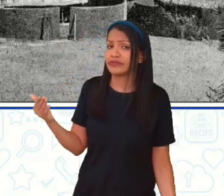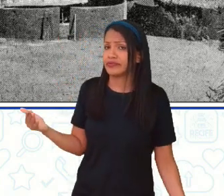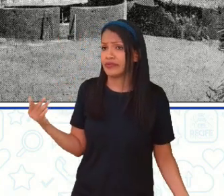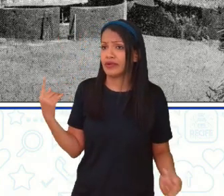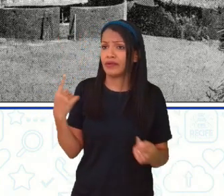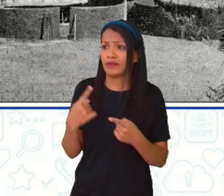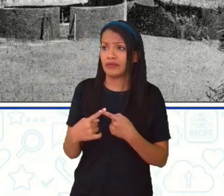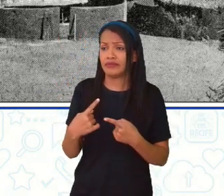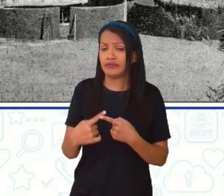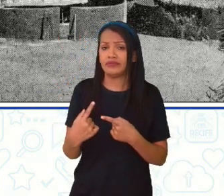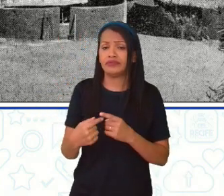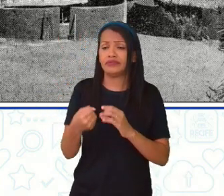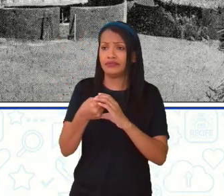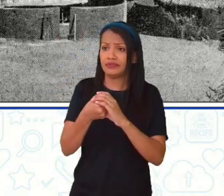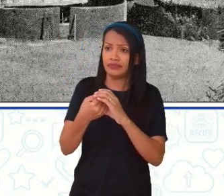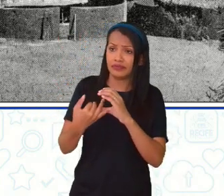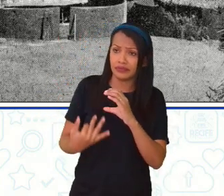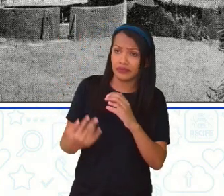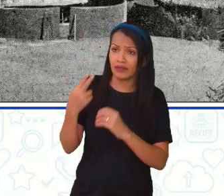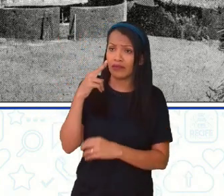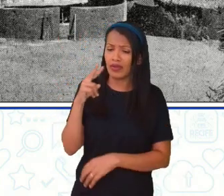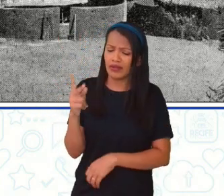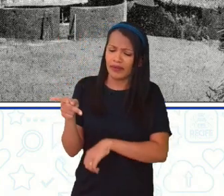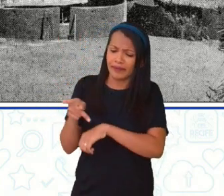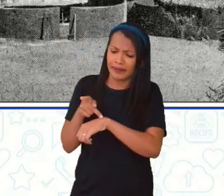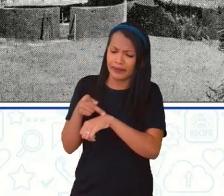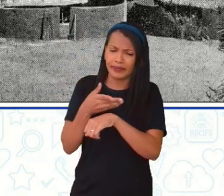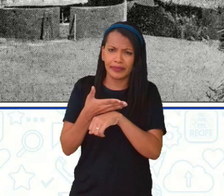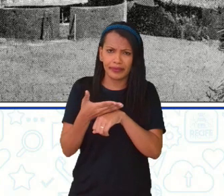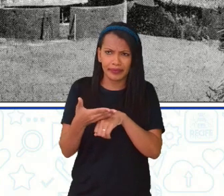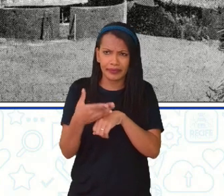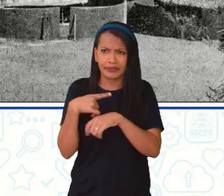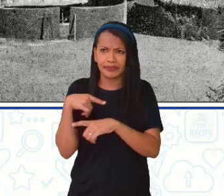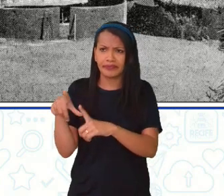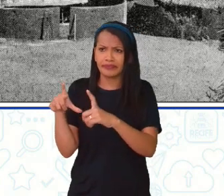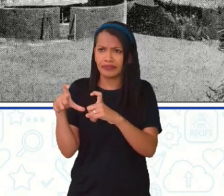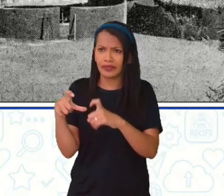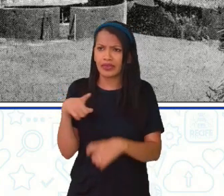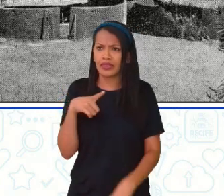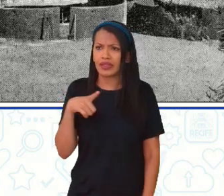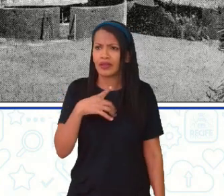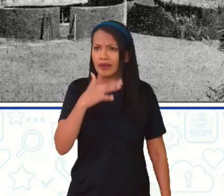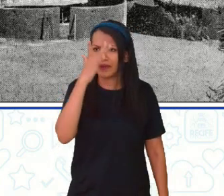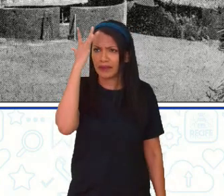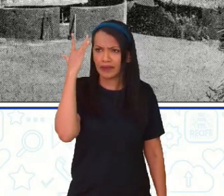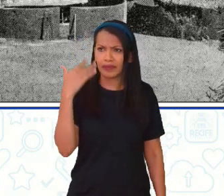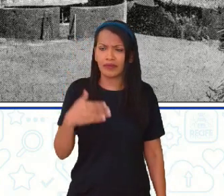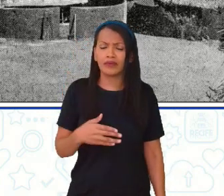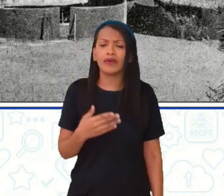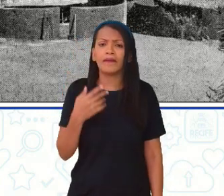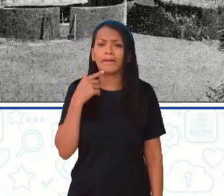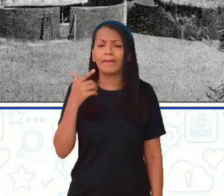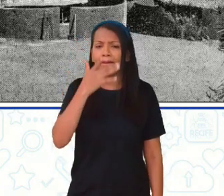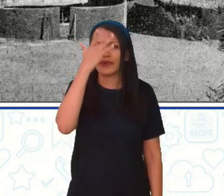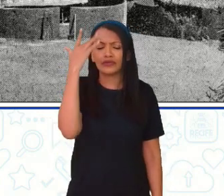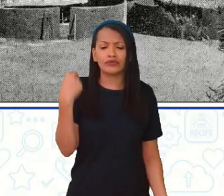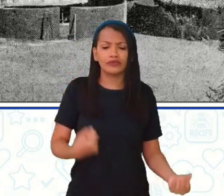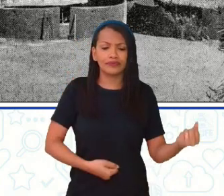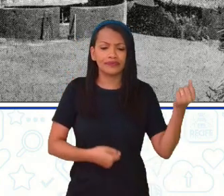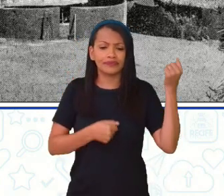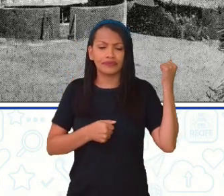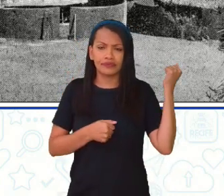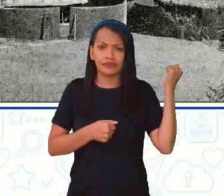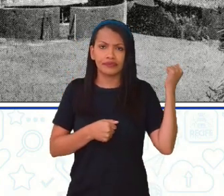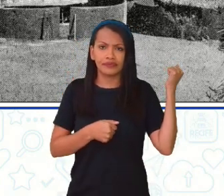com a característica aí, ainda veja que ela está em preto e branco. Você olha ali do lado, tem um soldadinho ali, ó. Vê ali um homem branco ali no meio,